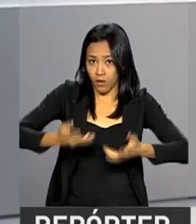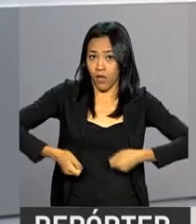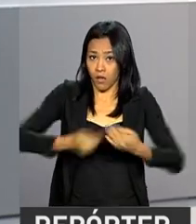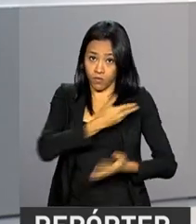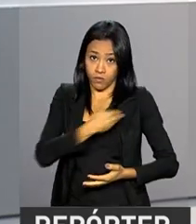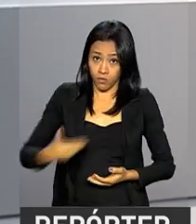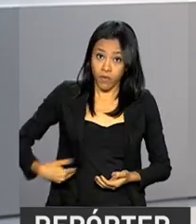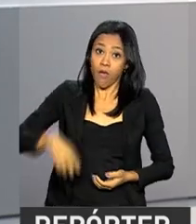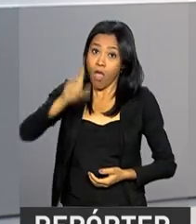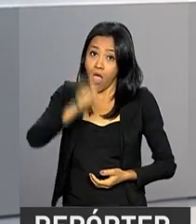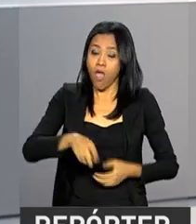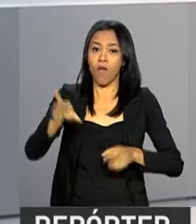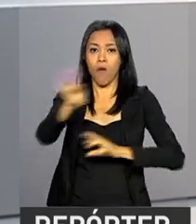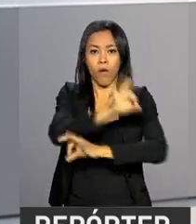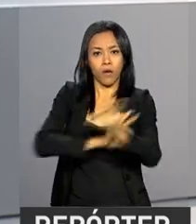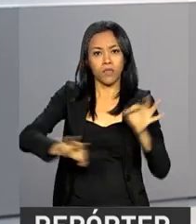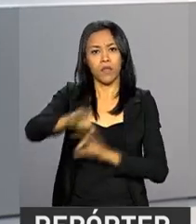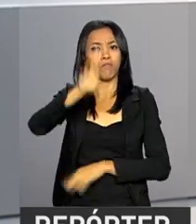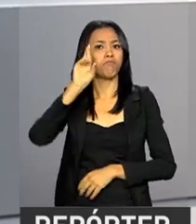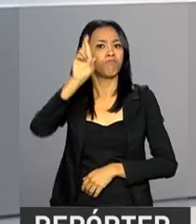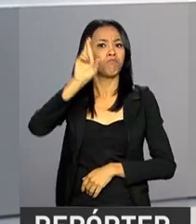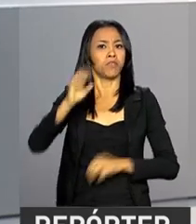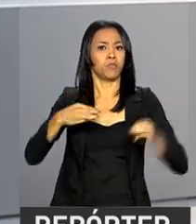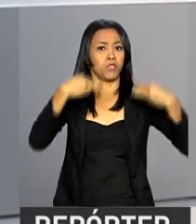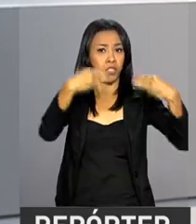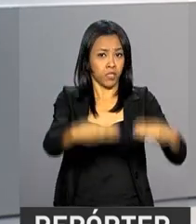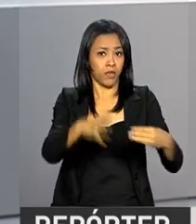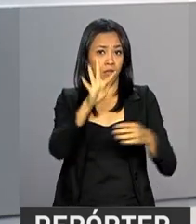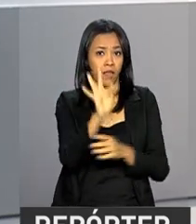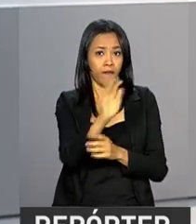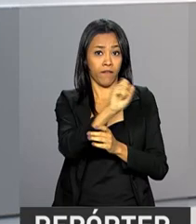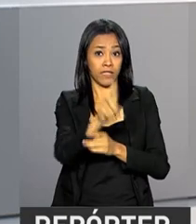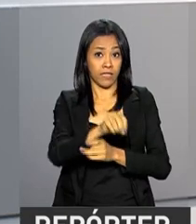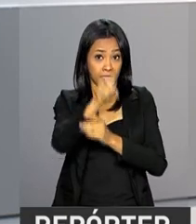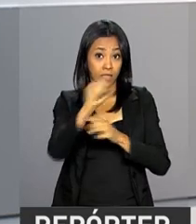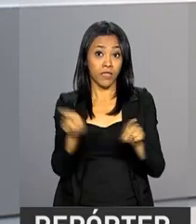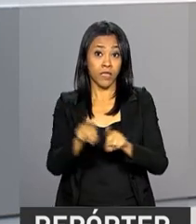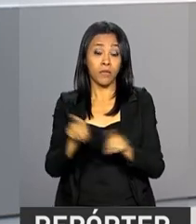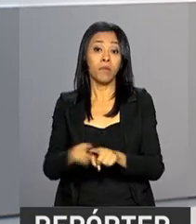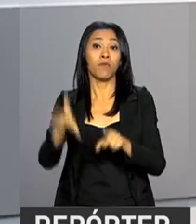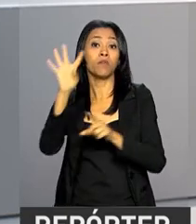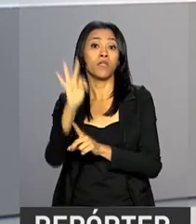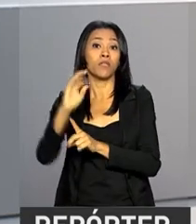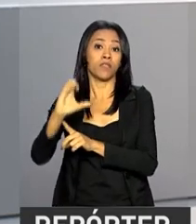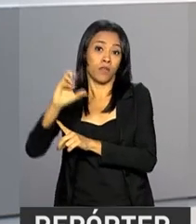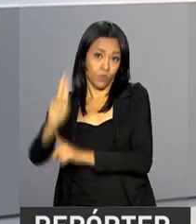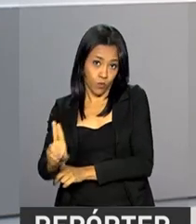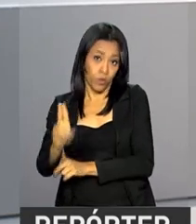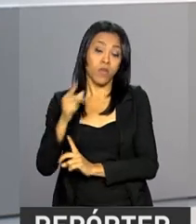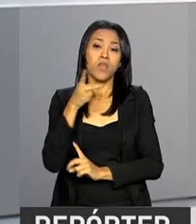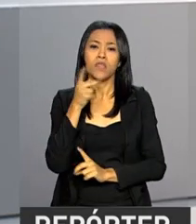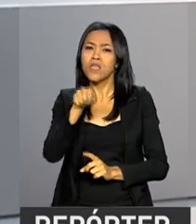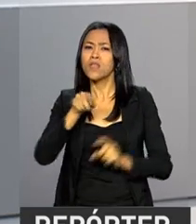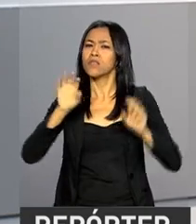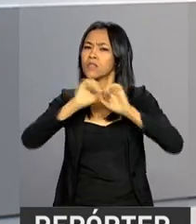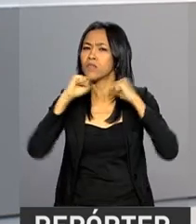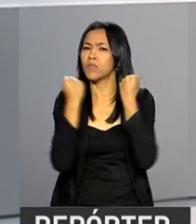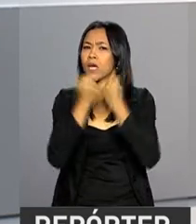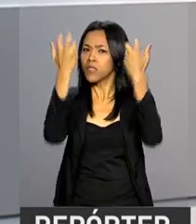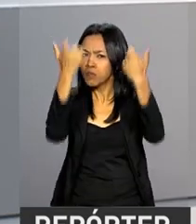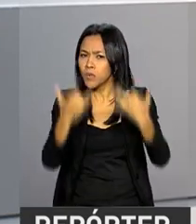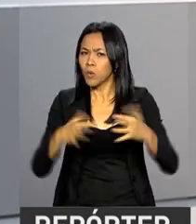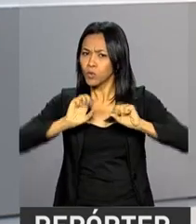pelo ministério da fazenda eo tribunal de contas da união no discurso o ministro destacou os esforços do governo para ajustar a economia